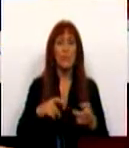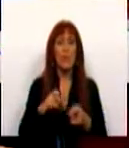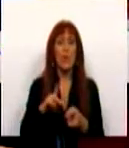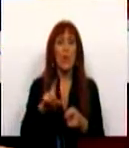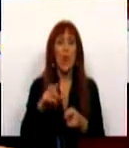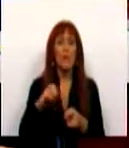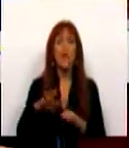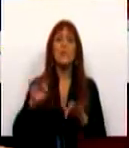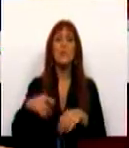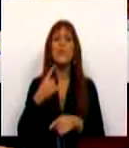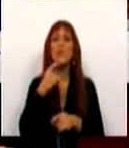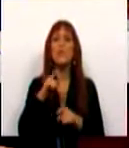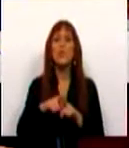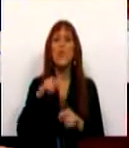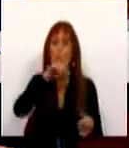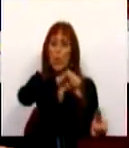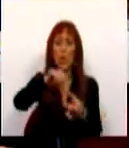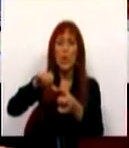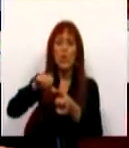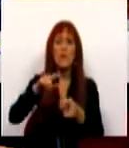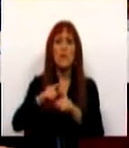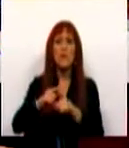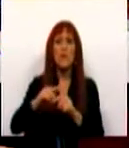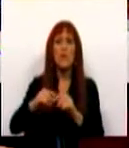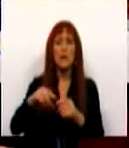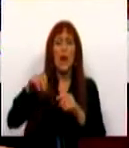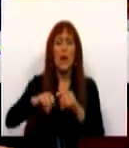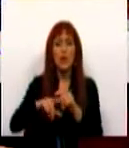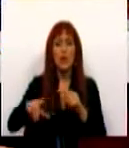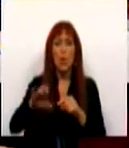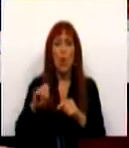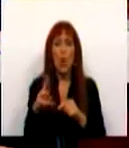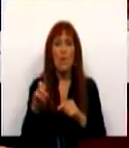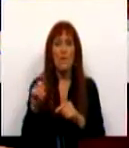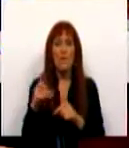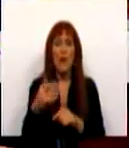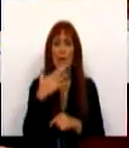E termino com a questão do regadio ainda para o sul da Cova da Beira. Muito obrigada, Sr. Presidente. Muito obrigado.